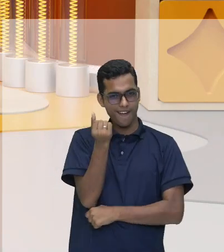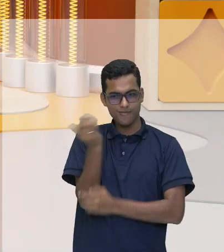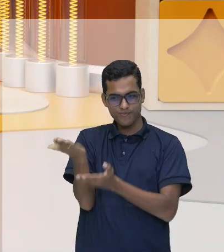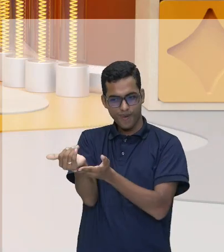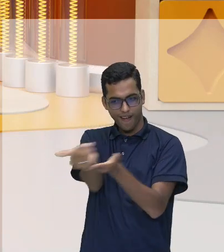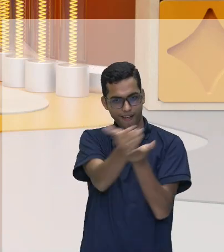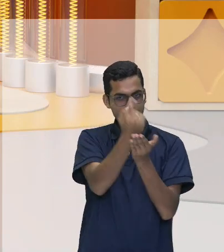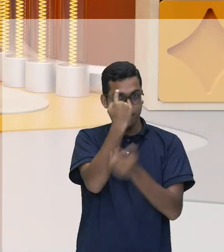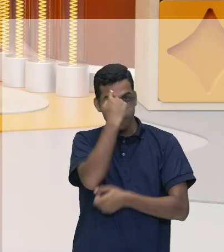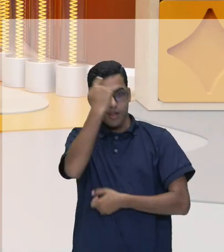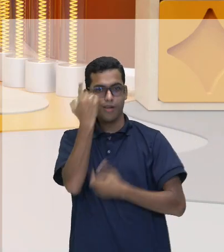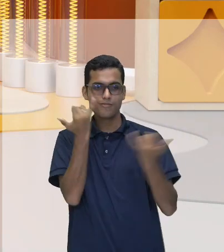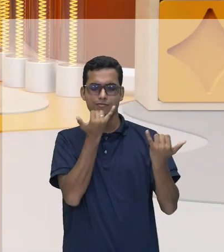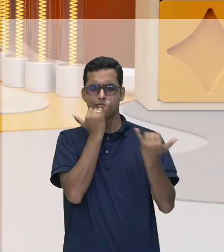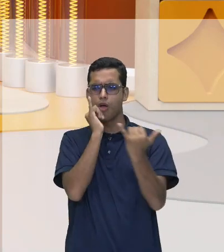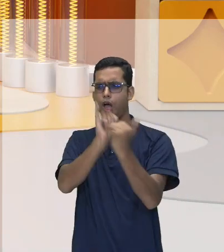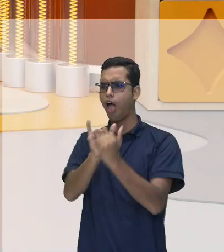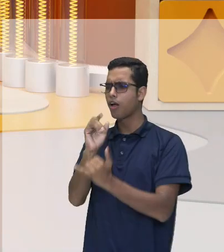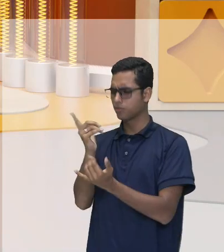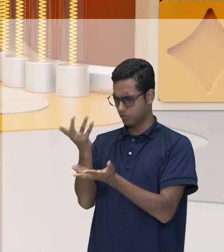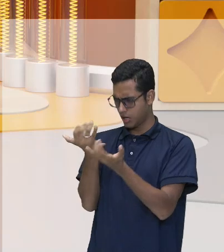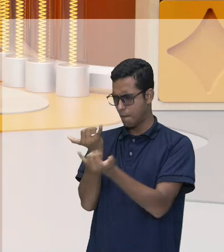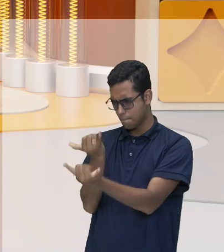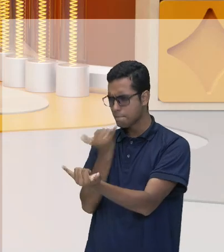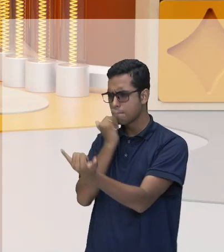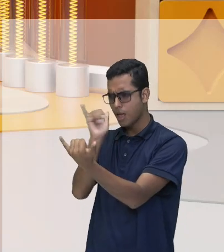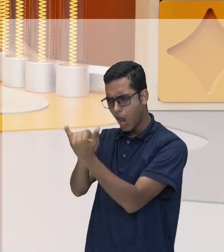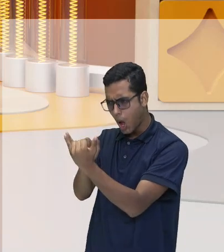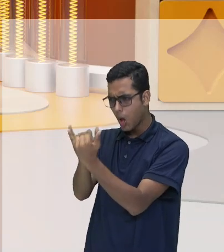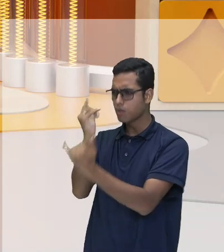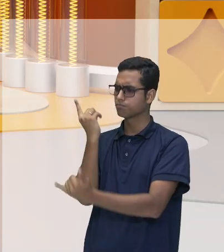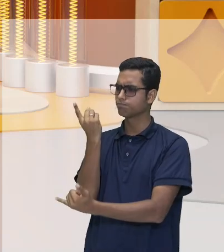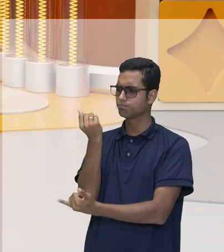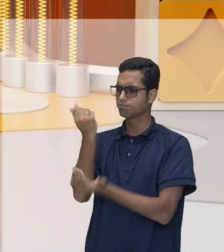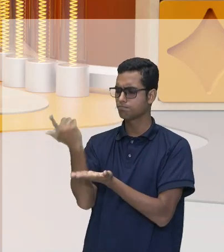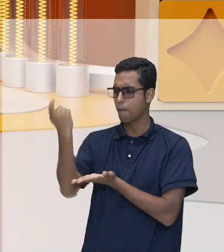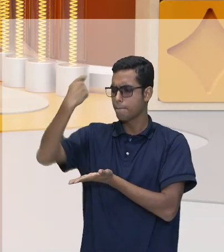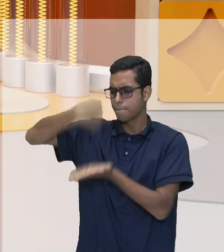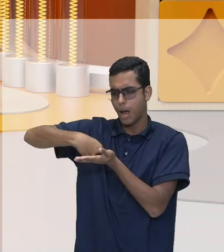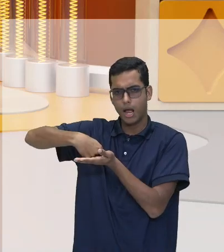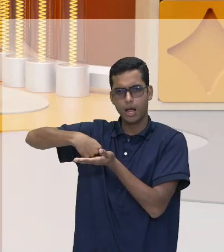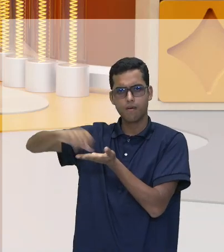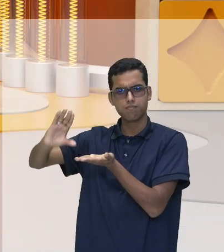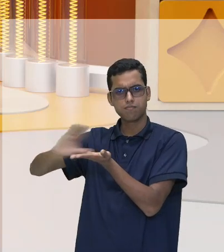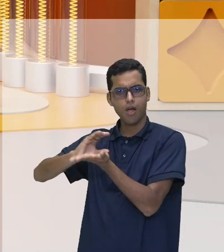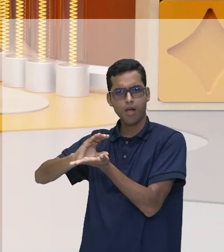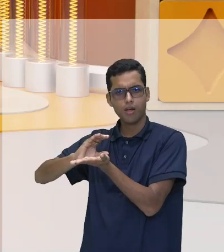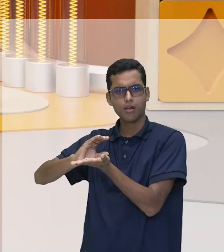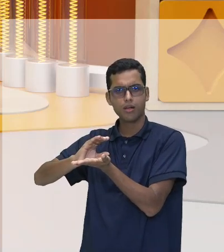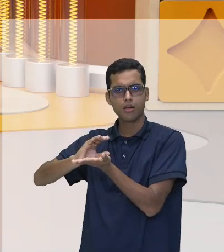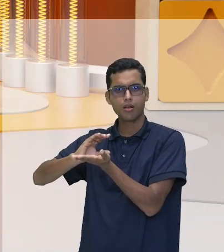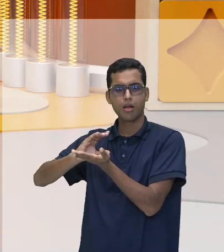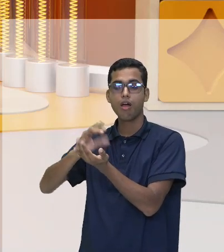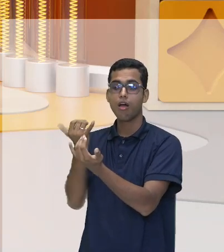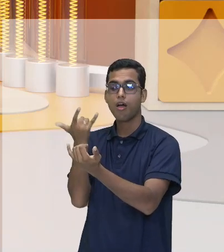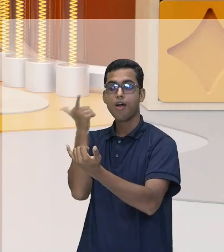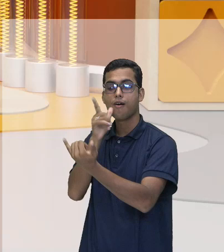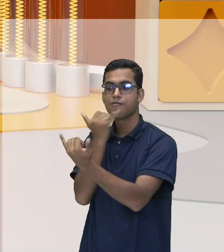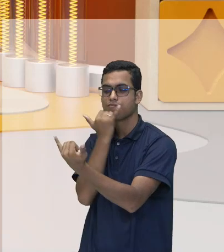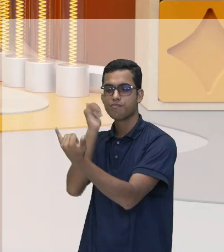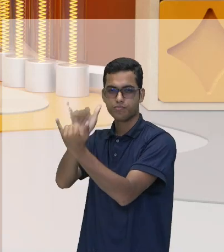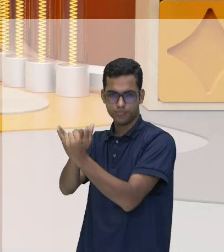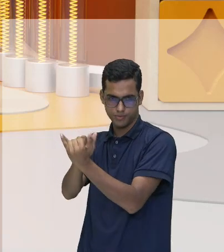financiar por essas viagens. Então, a gente tem aí um conjunto completo que vai proporcionar a